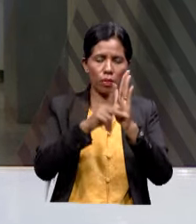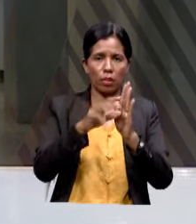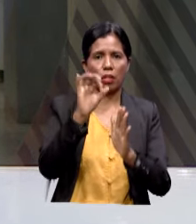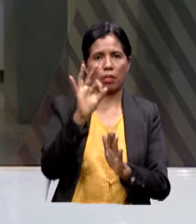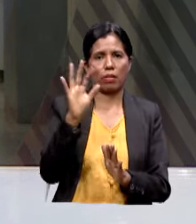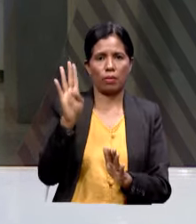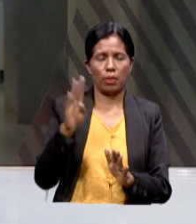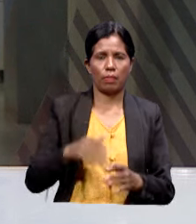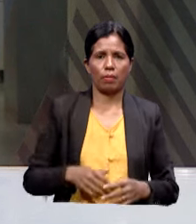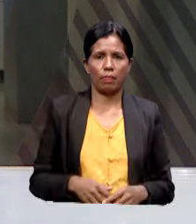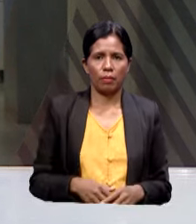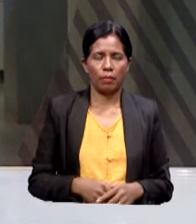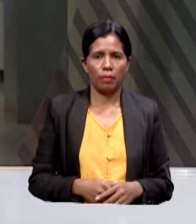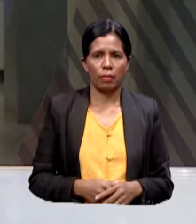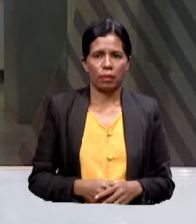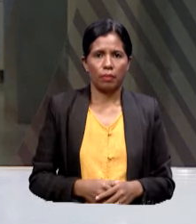social.